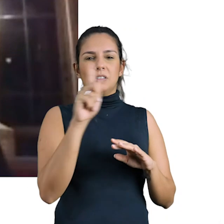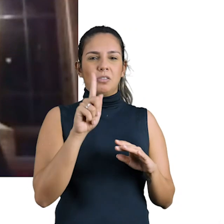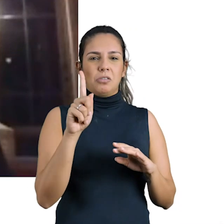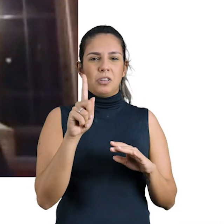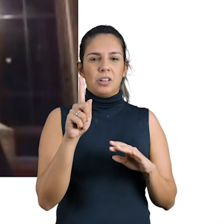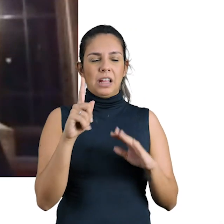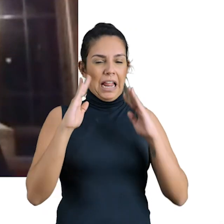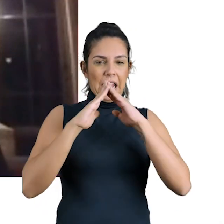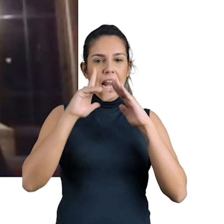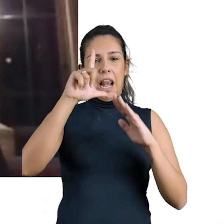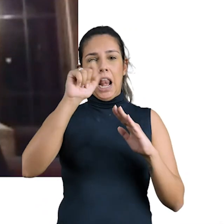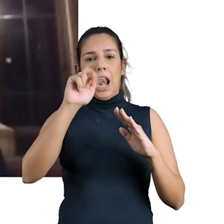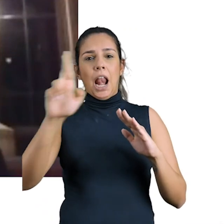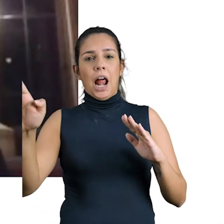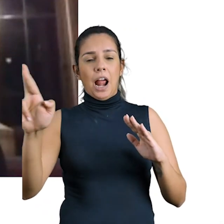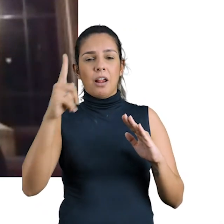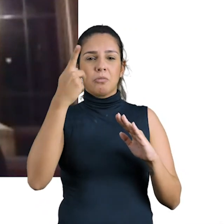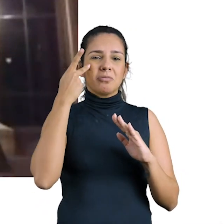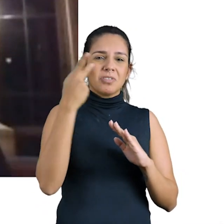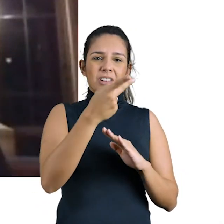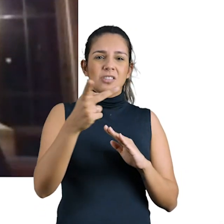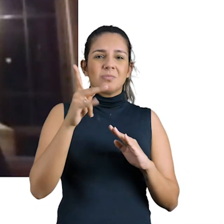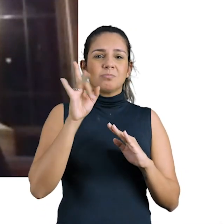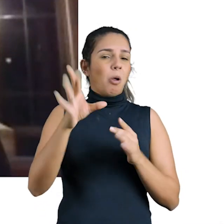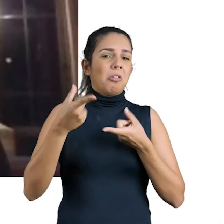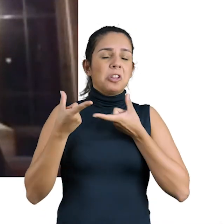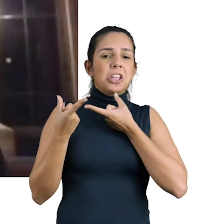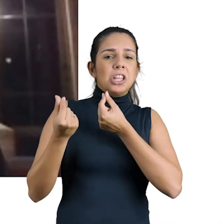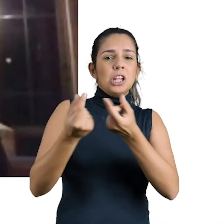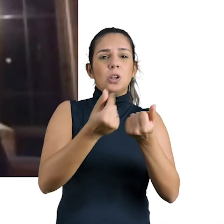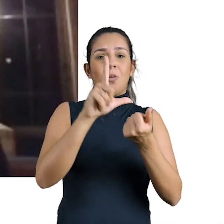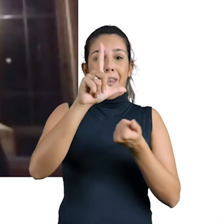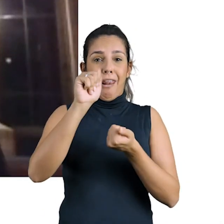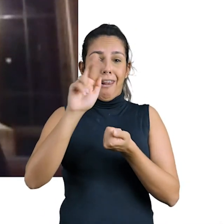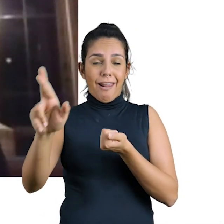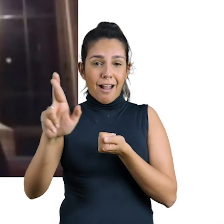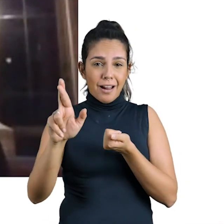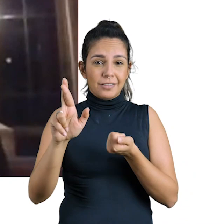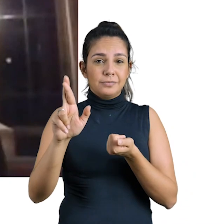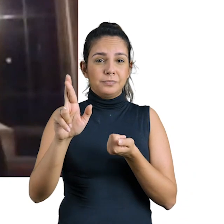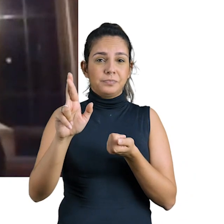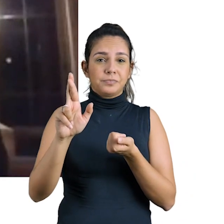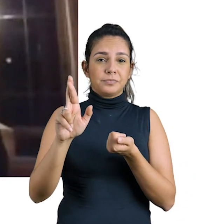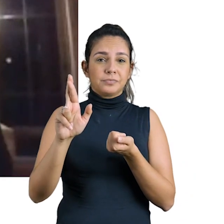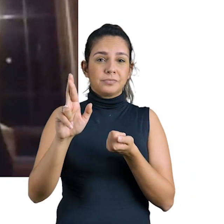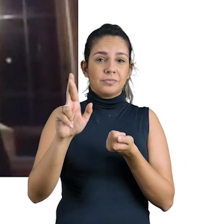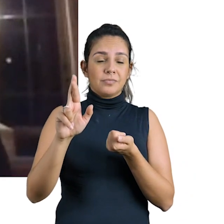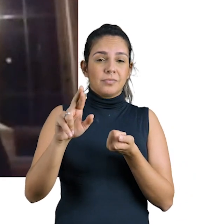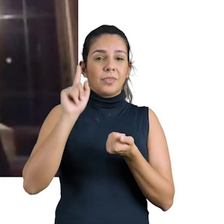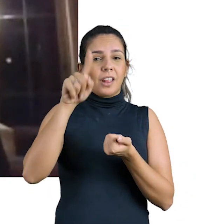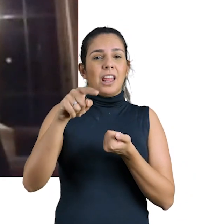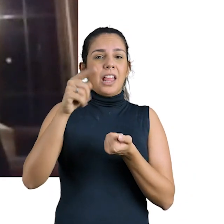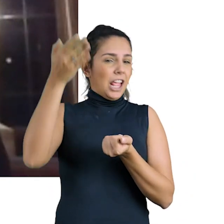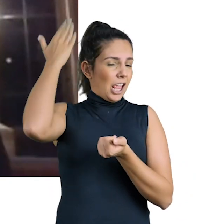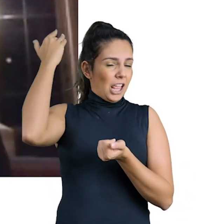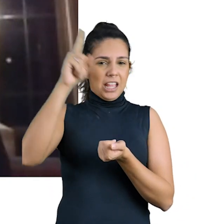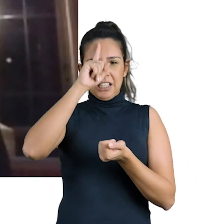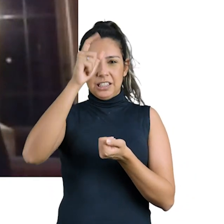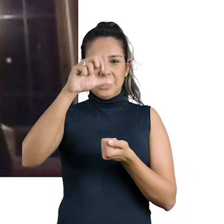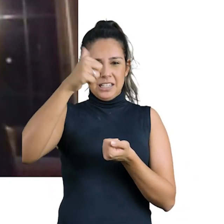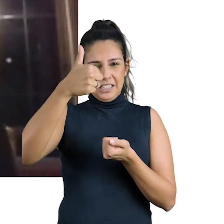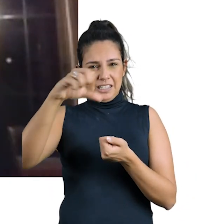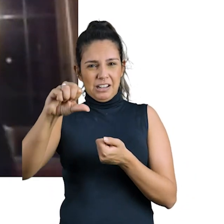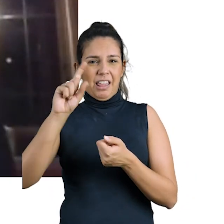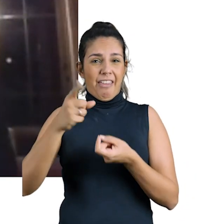romântica, inclusive, do lar, né, é uma visão de classe. Né? O lar é uma construção do final do século XIX, é o